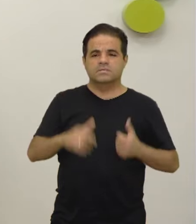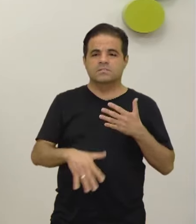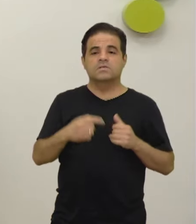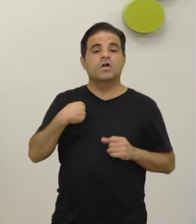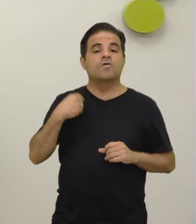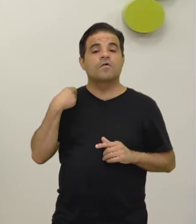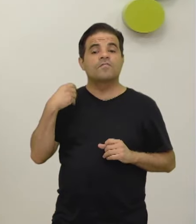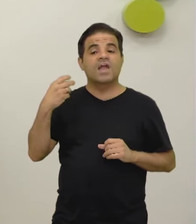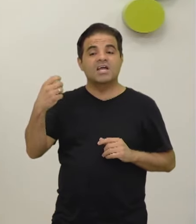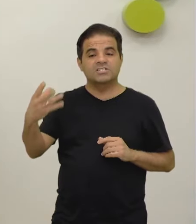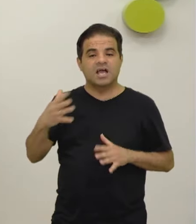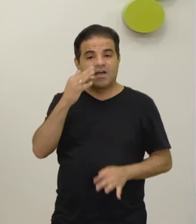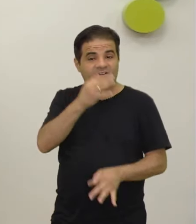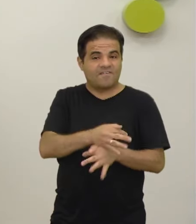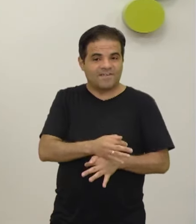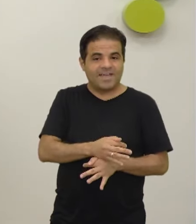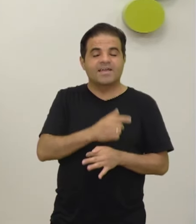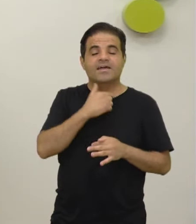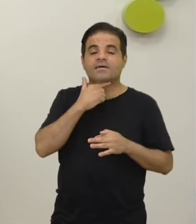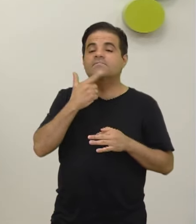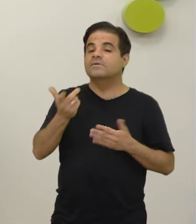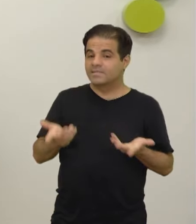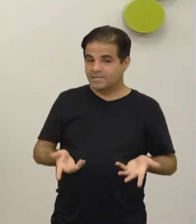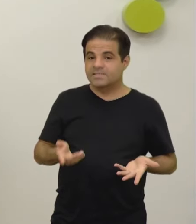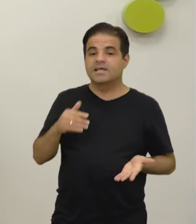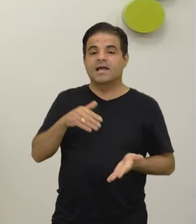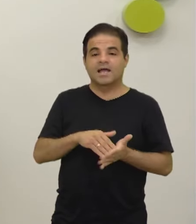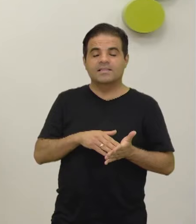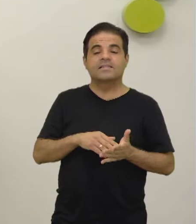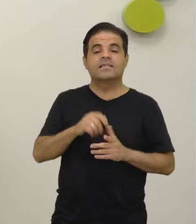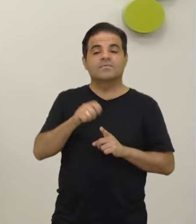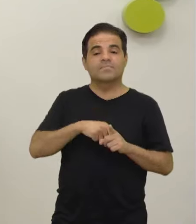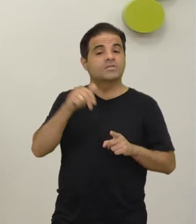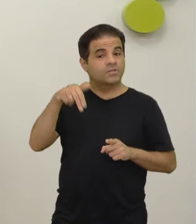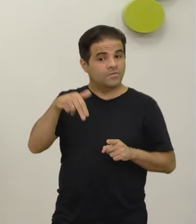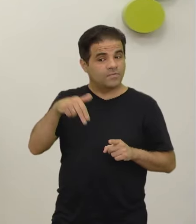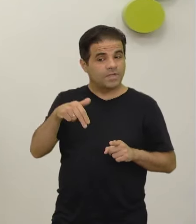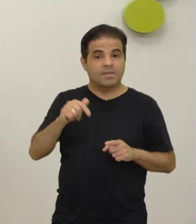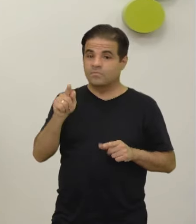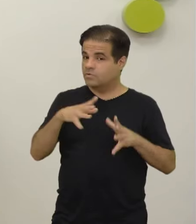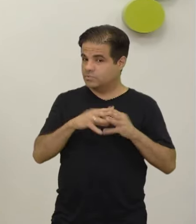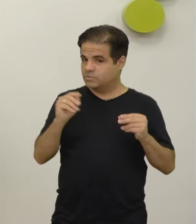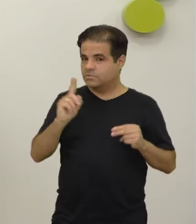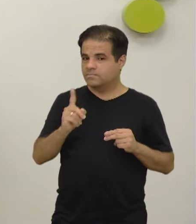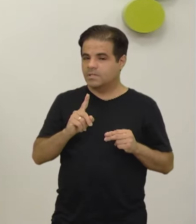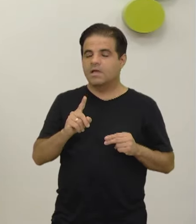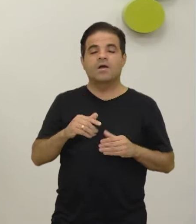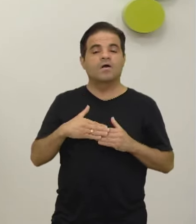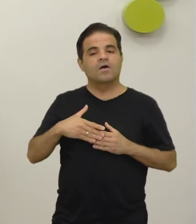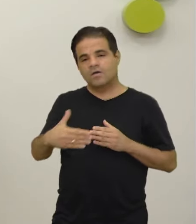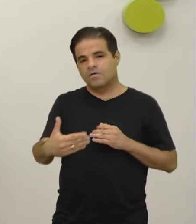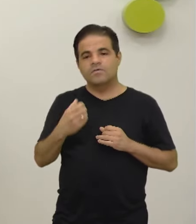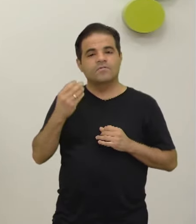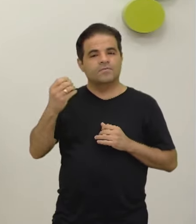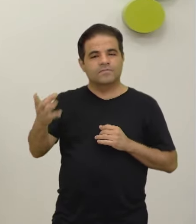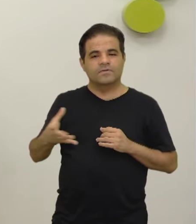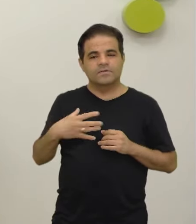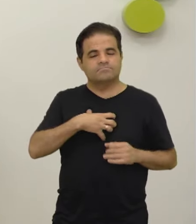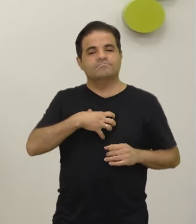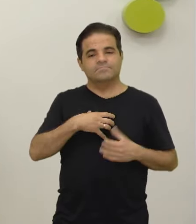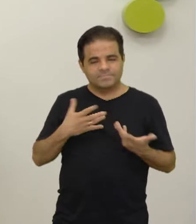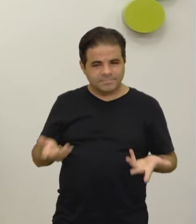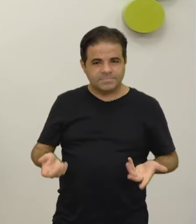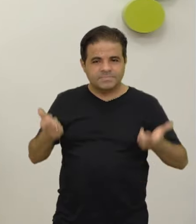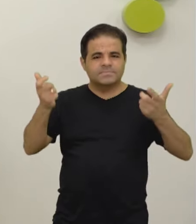viajar, né? Vou estar de férias aí, não estarei É verdade. até novembro, tá? Não é que eu sumi não, tá? E eu fico com uma tristeza, assim, porque eu queria